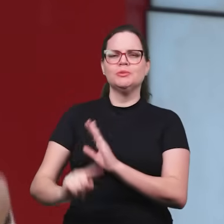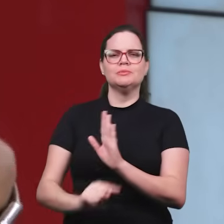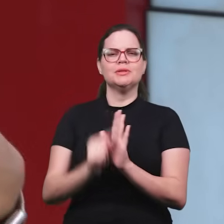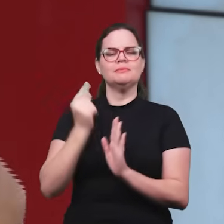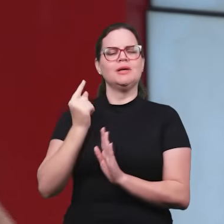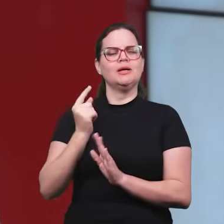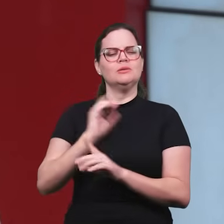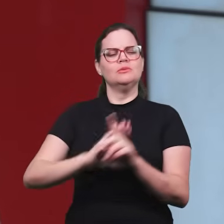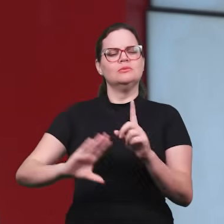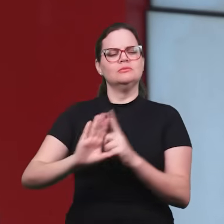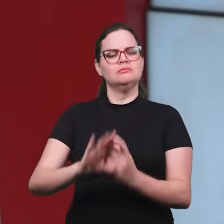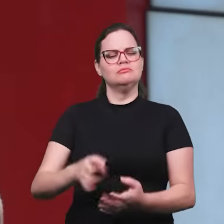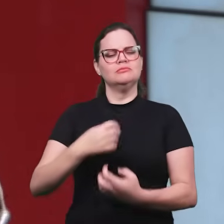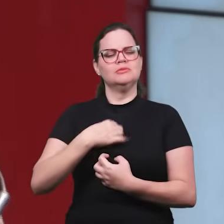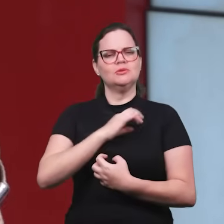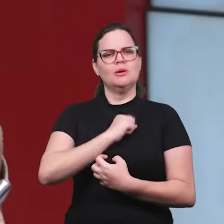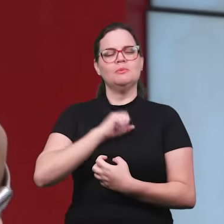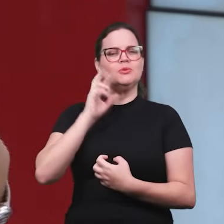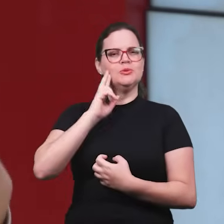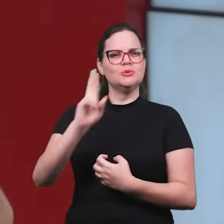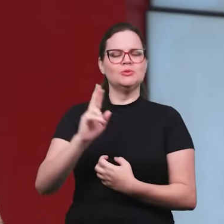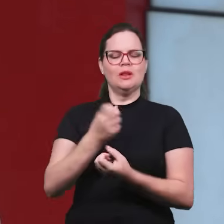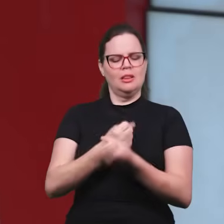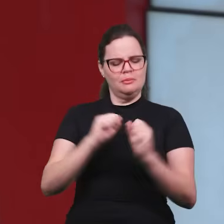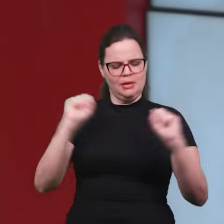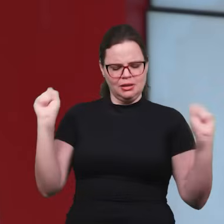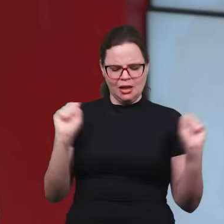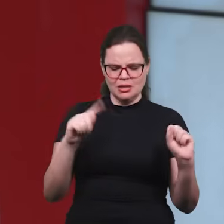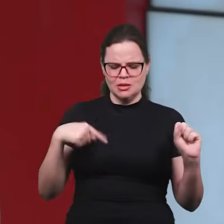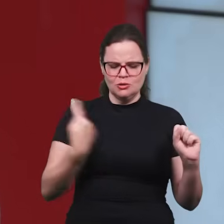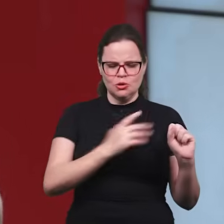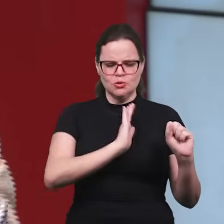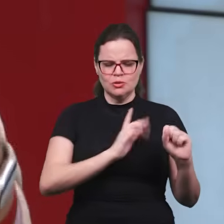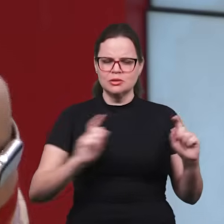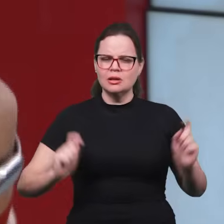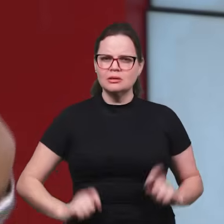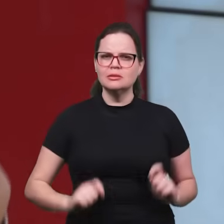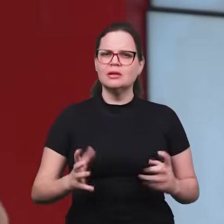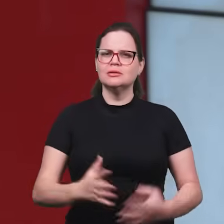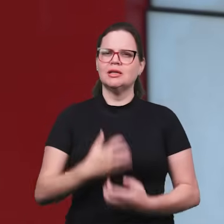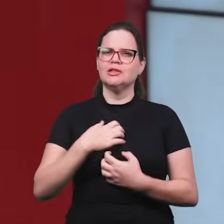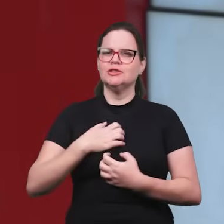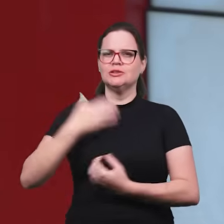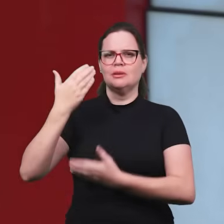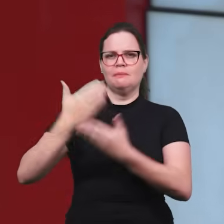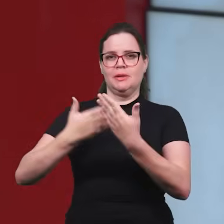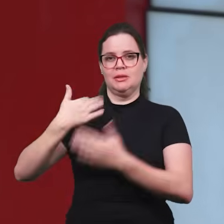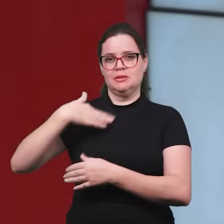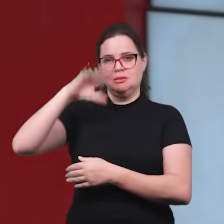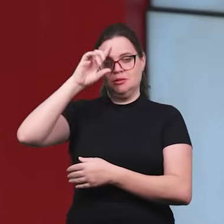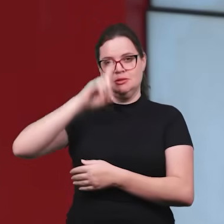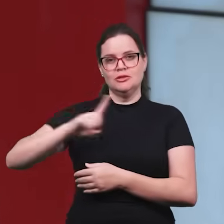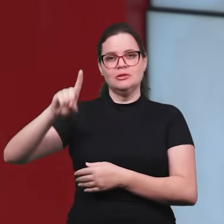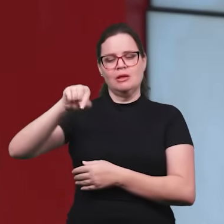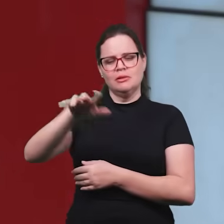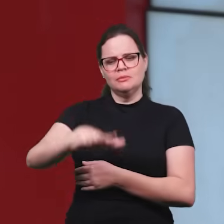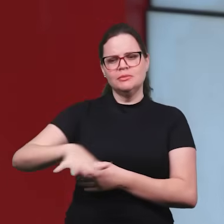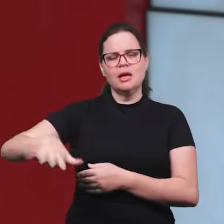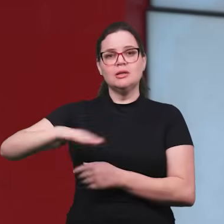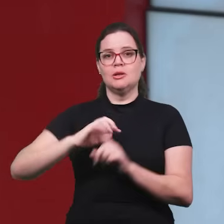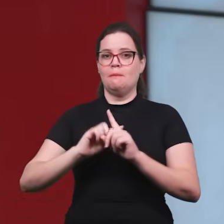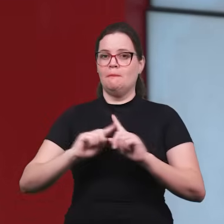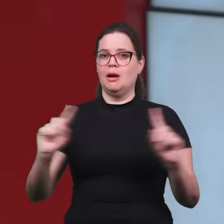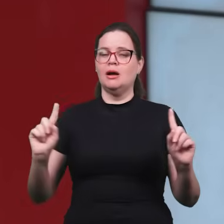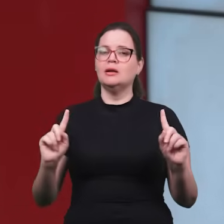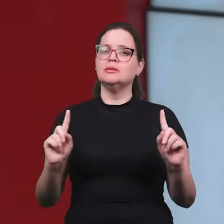cultos aquele amor do Senhor, aquela libertação que vem sobre o nosso coração, sentir a presença de Deus naquele ambiente. Mas chega